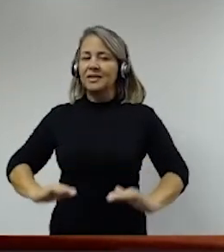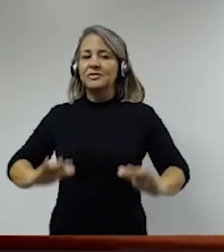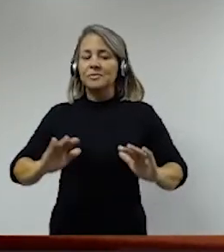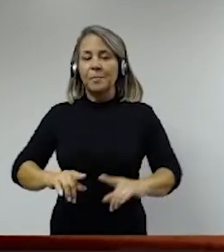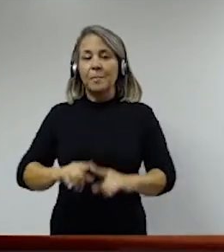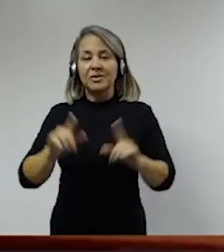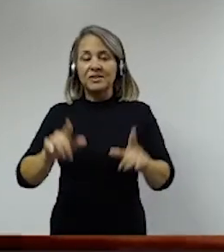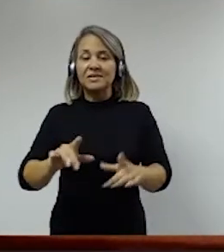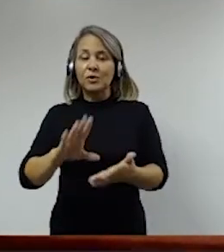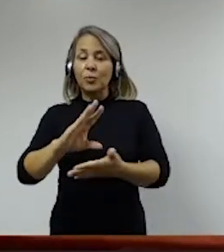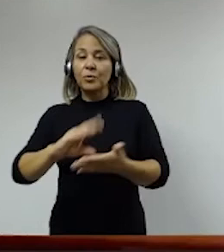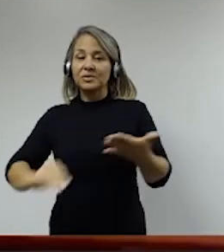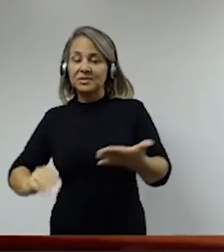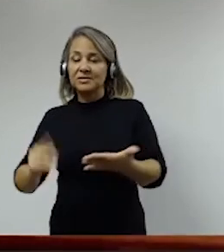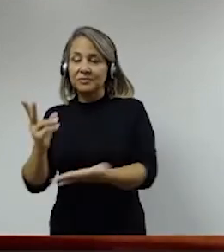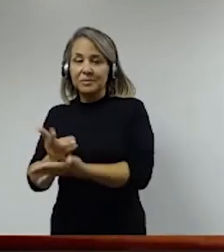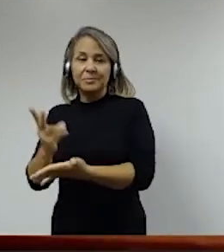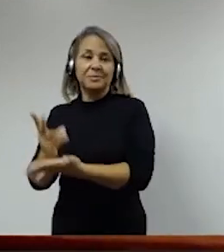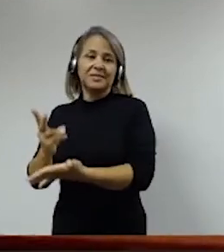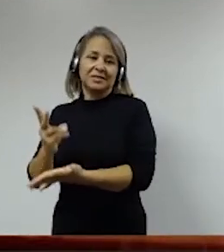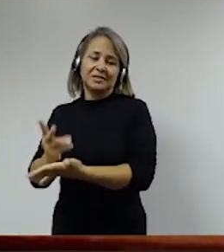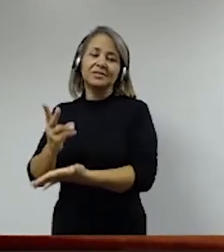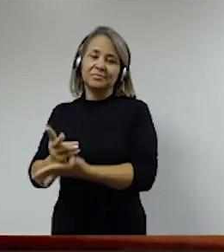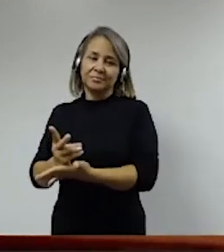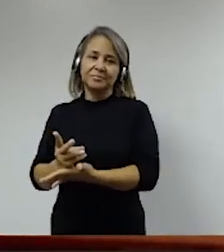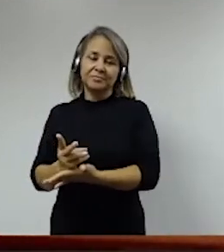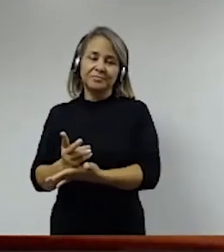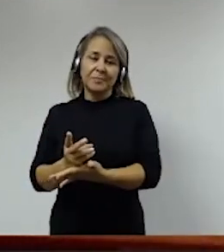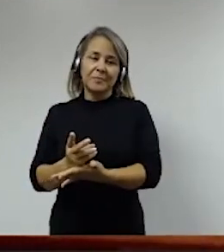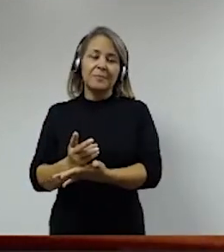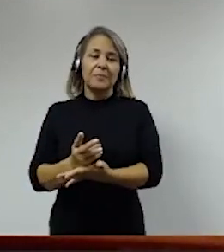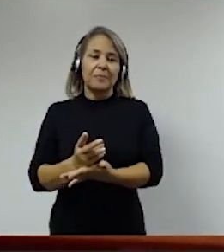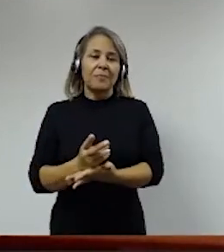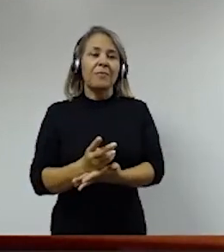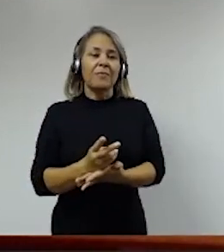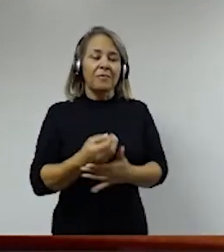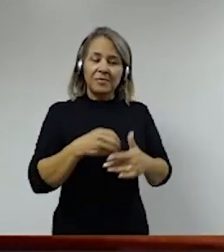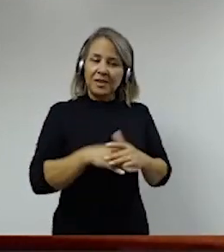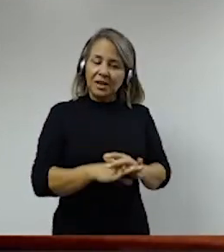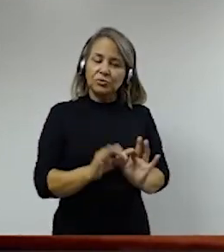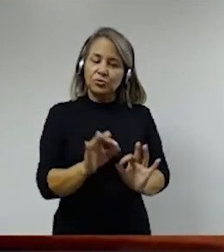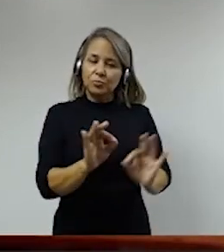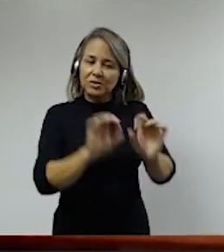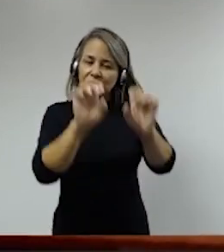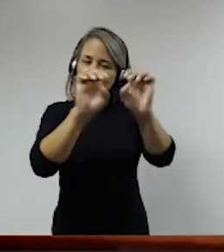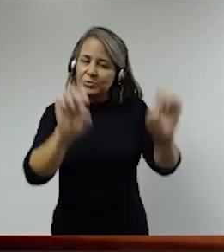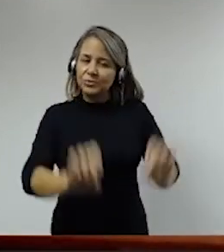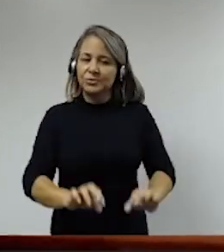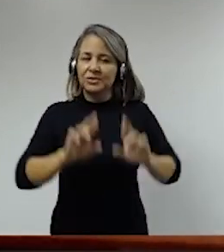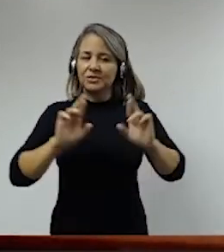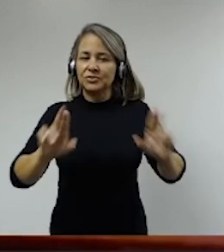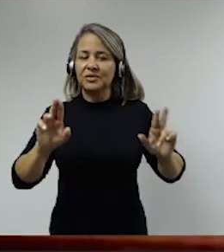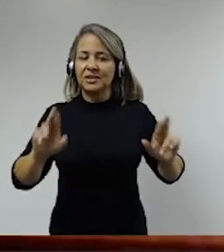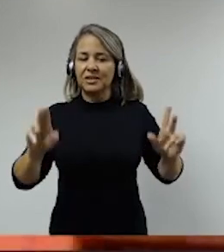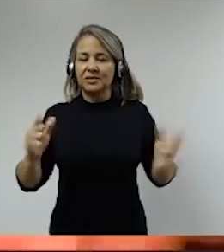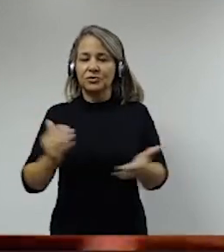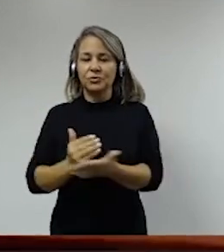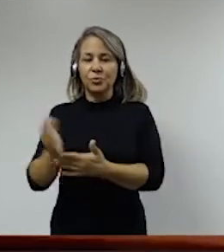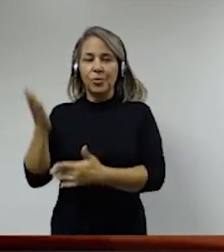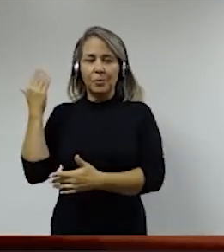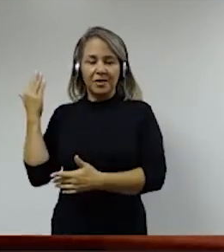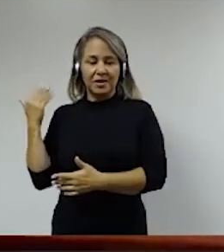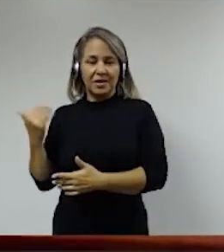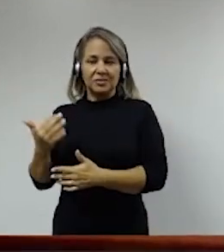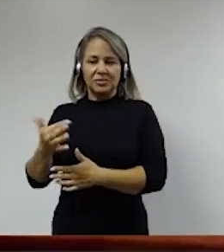ser um modelo que vai permanecer, enfim, dentro de uma estrutura diferente do início, as